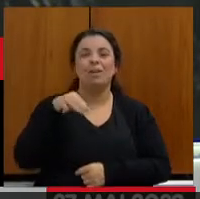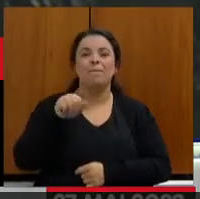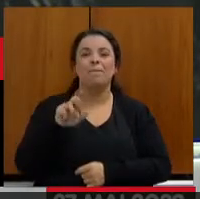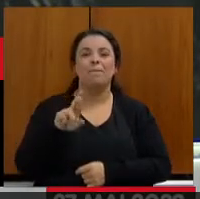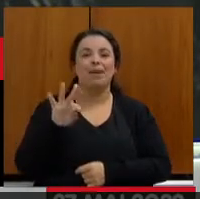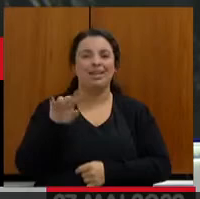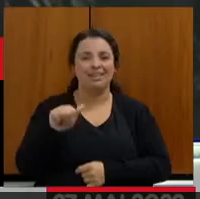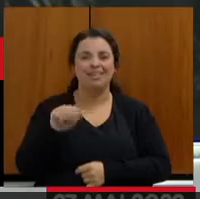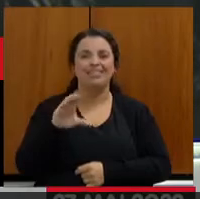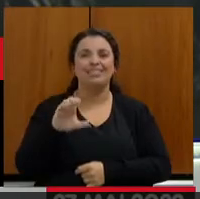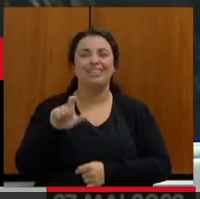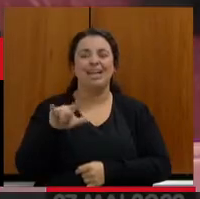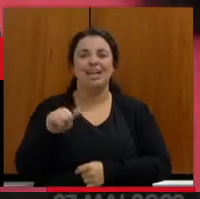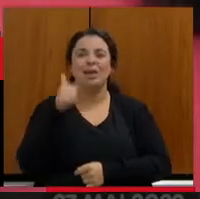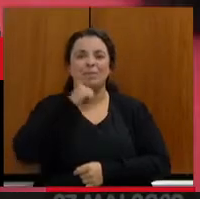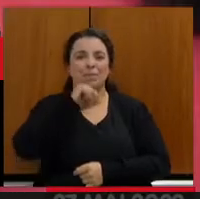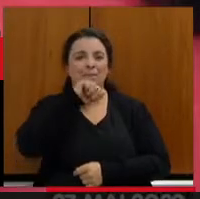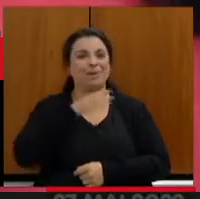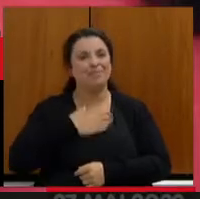minha mãe